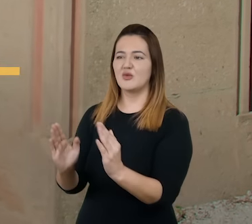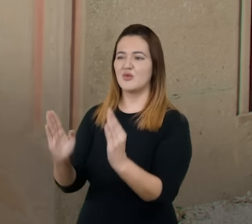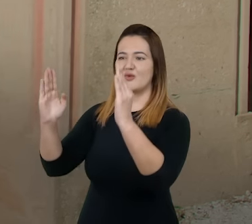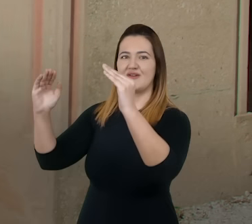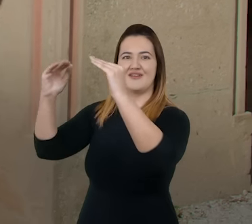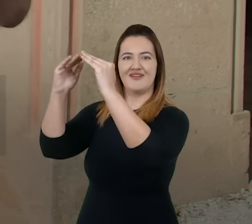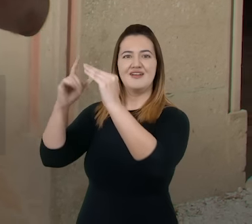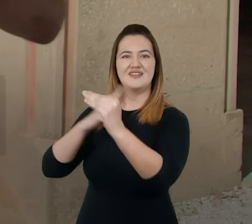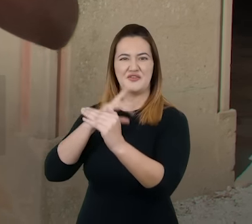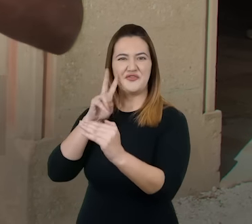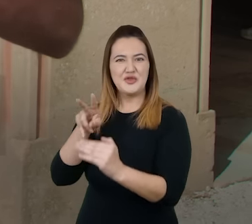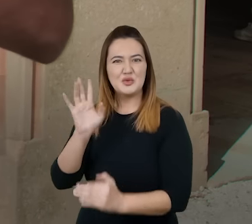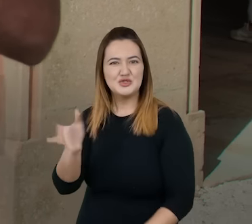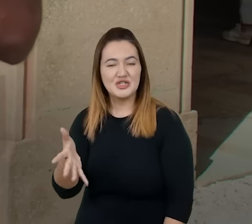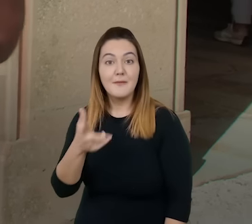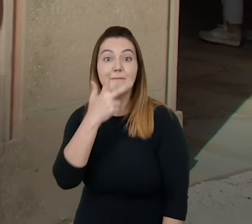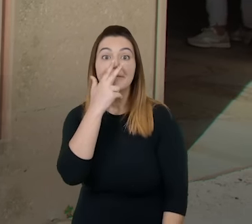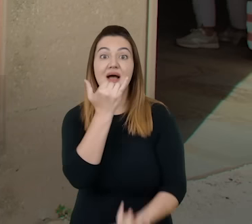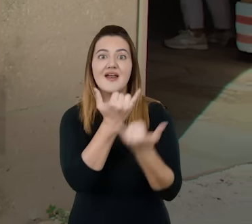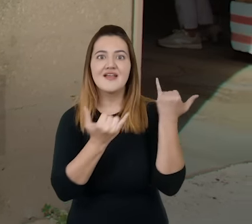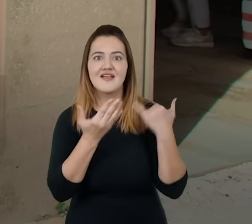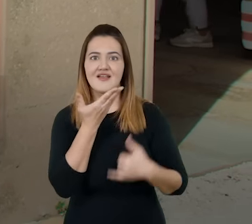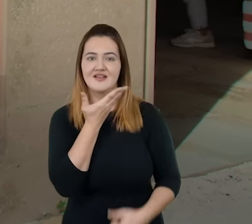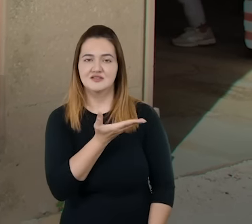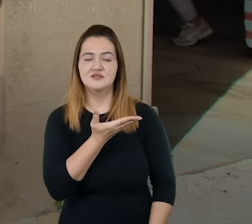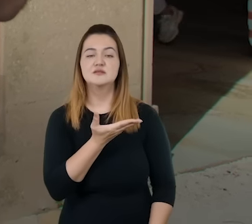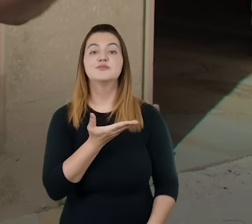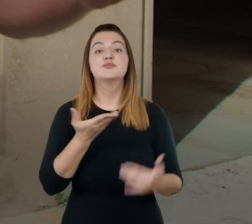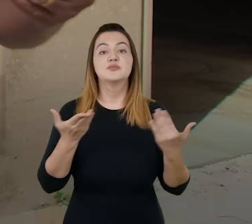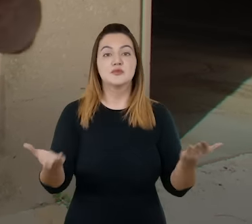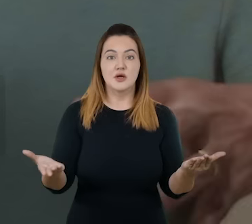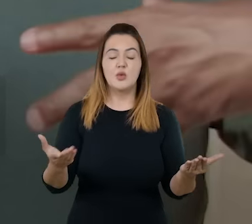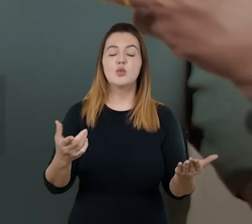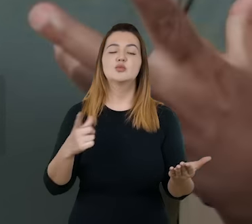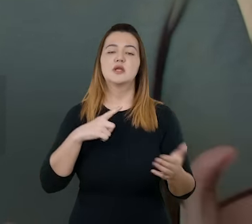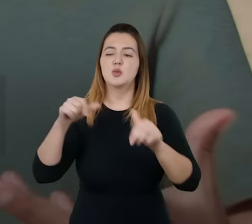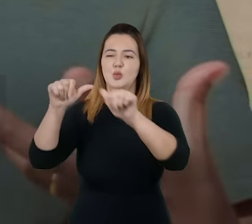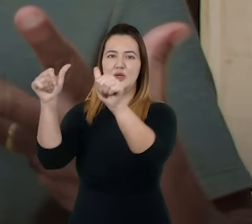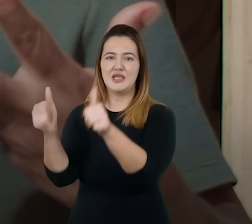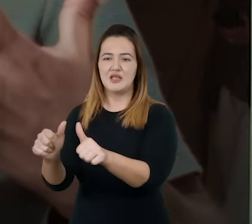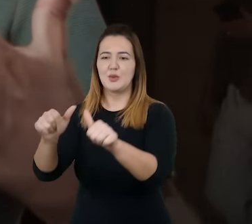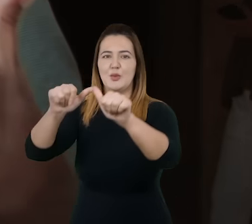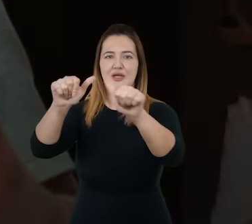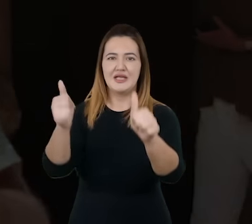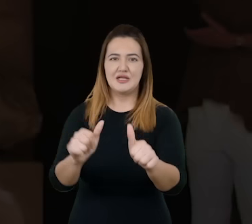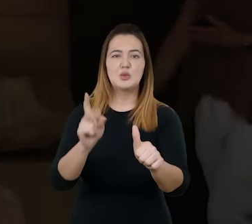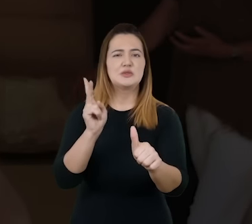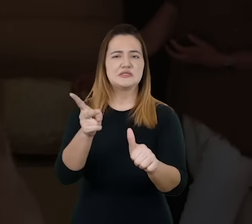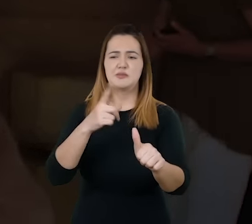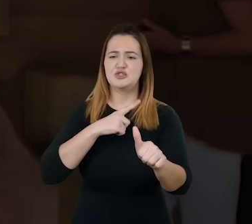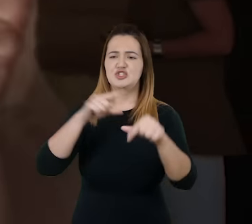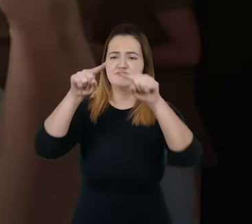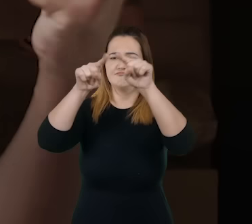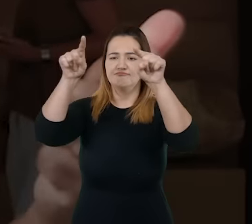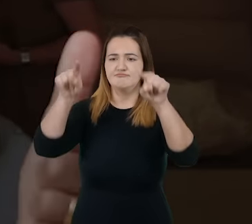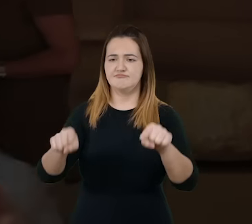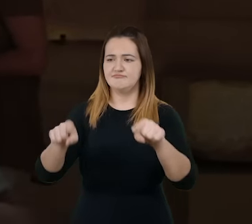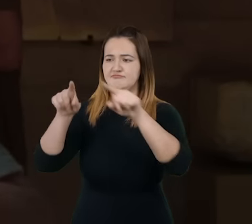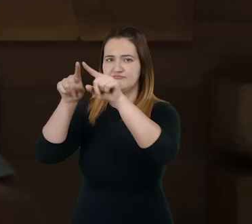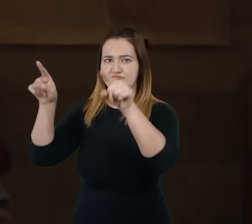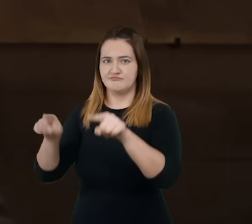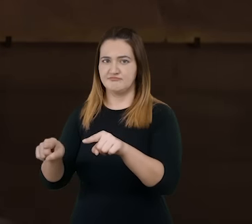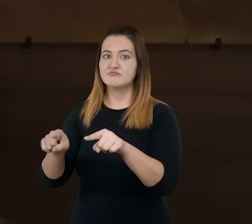cultura deles. Lembra que eu falei do deus Asclépios ou Esculápio, o deus da cura, e também da deusa Afrodite, do deus